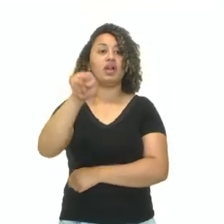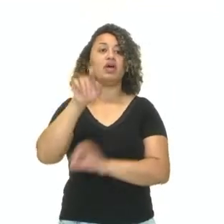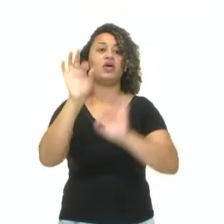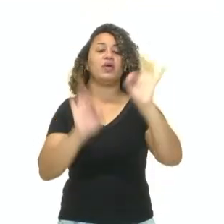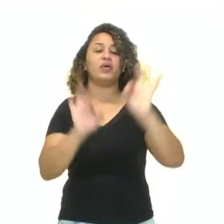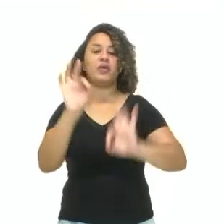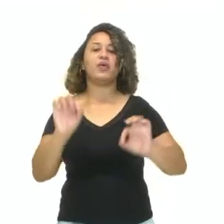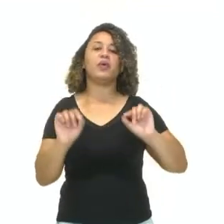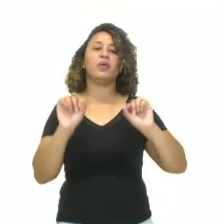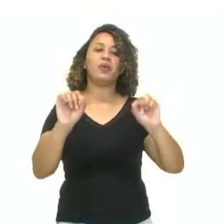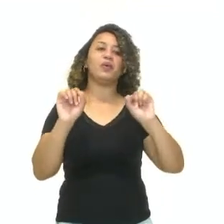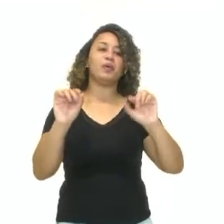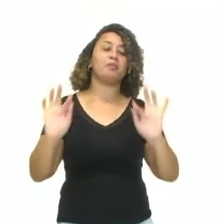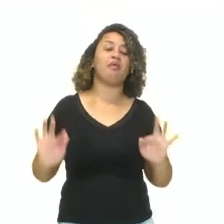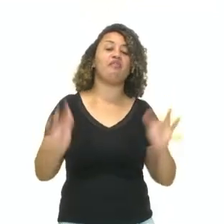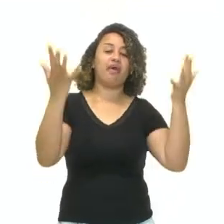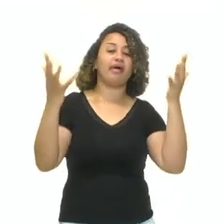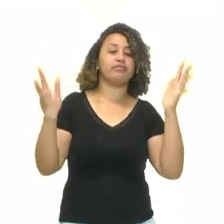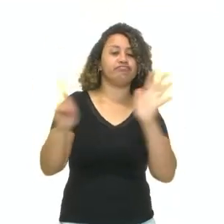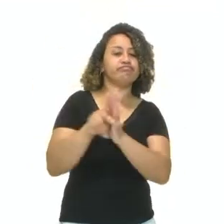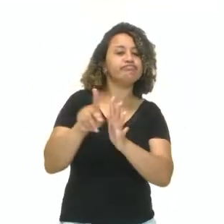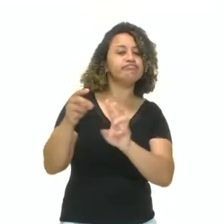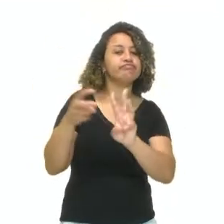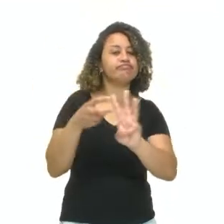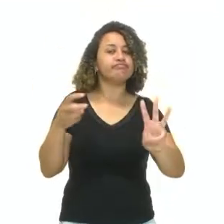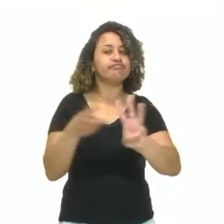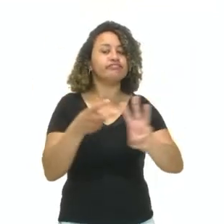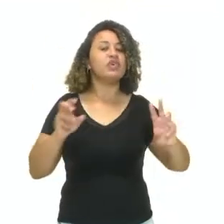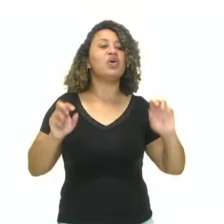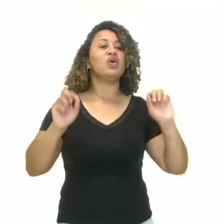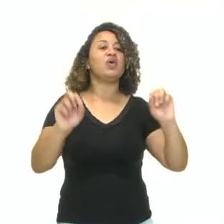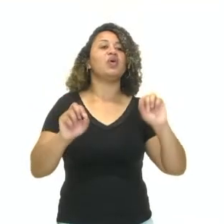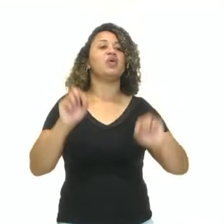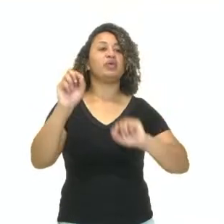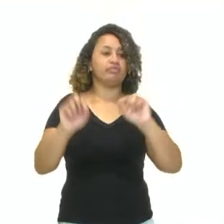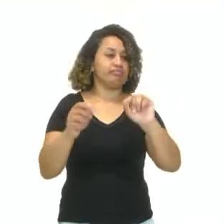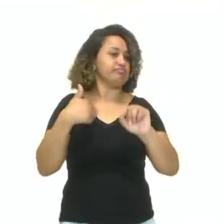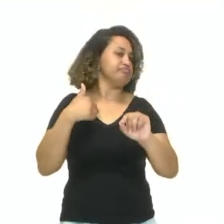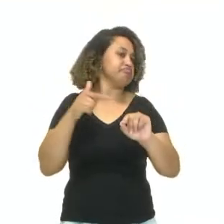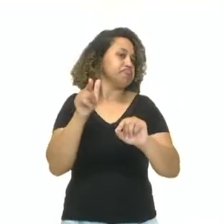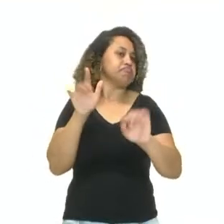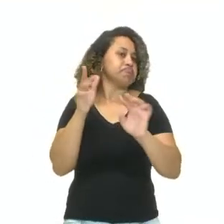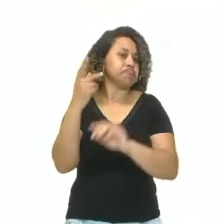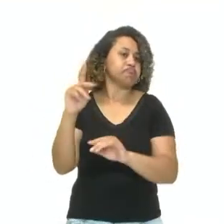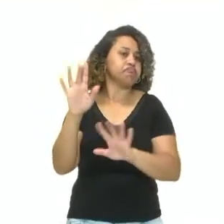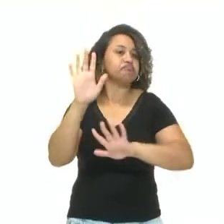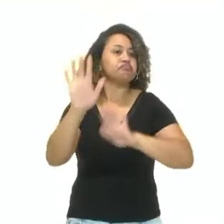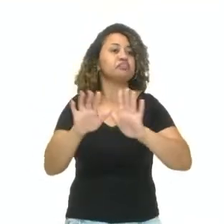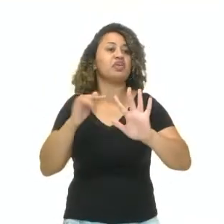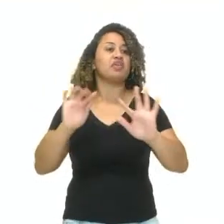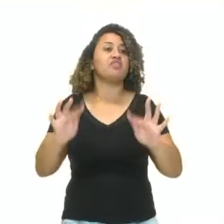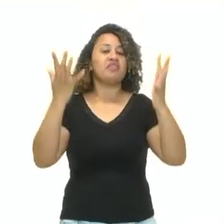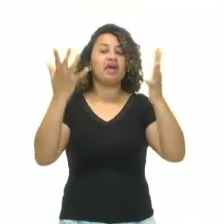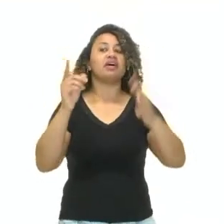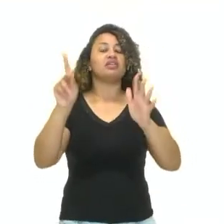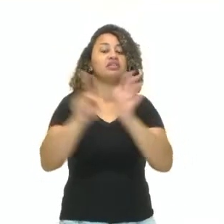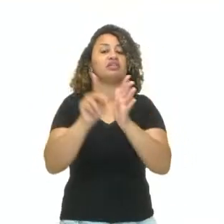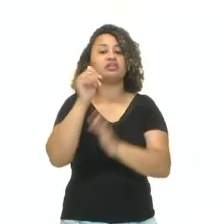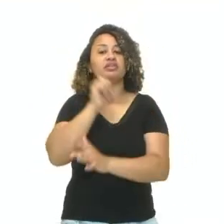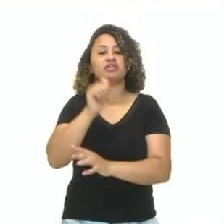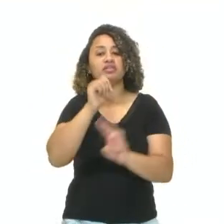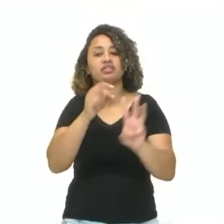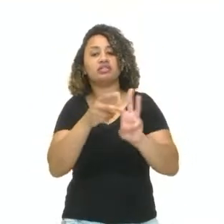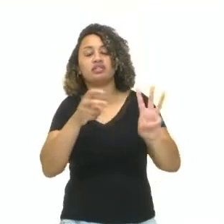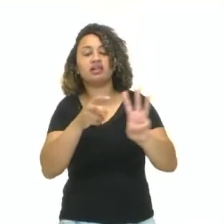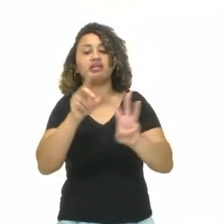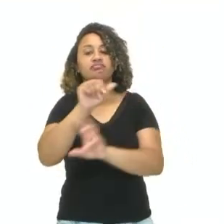de uma importante festa indígena, a festa do Yamaricumã, celebração feita por mulheres indígenas na qual ela se